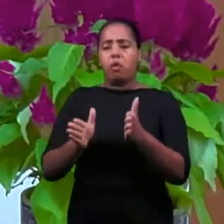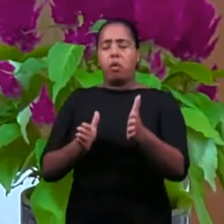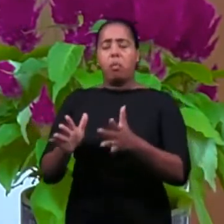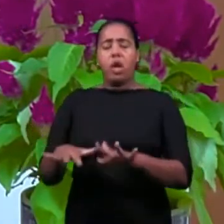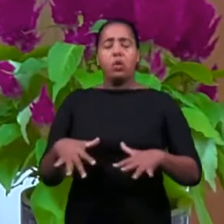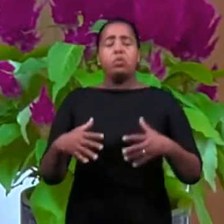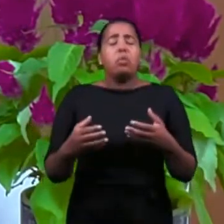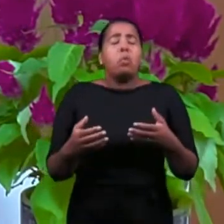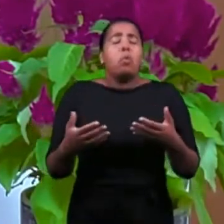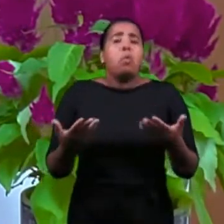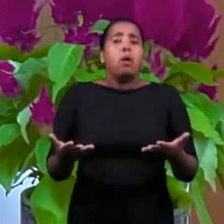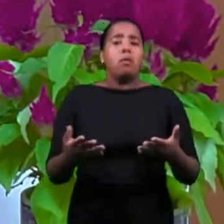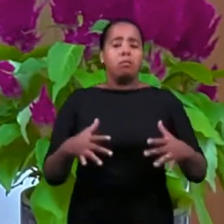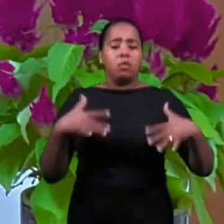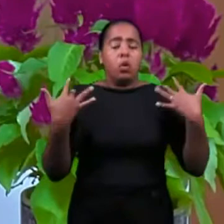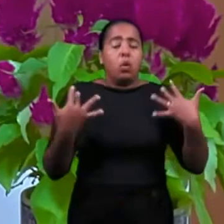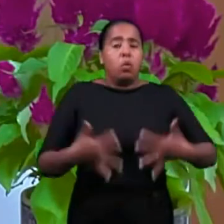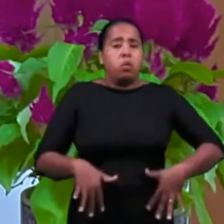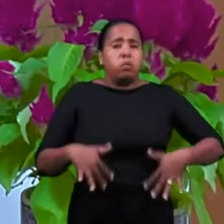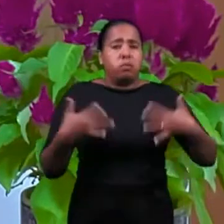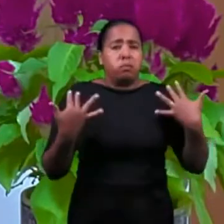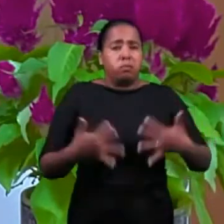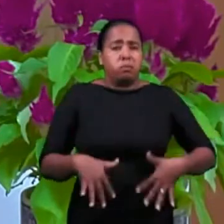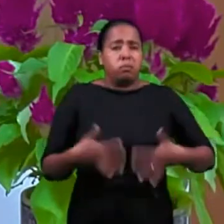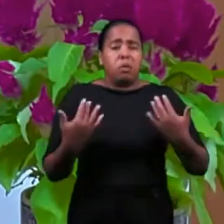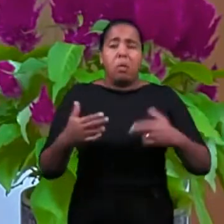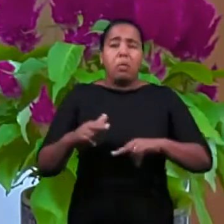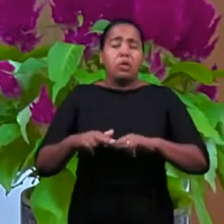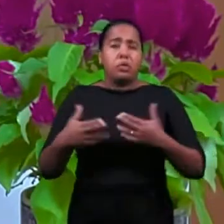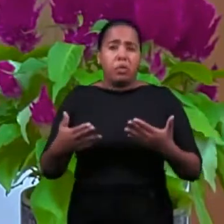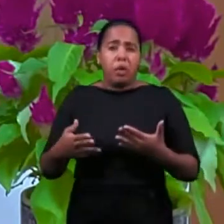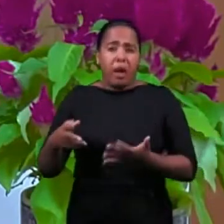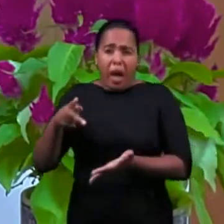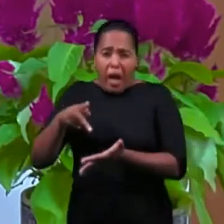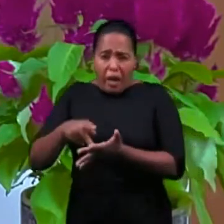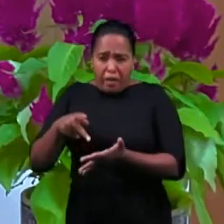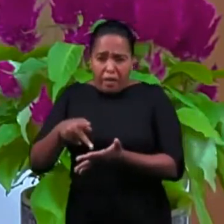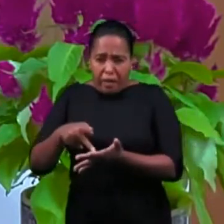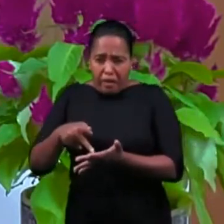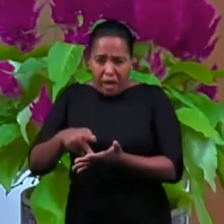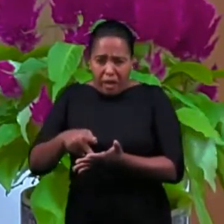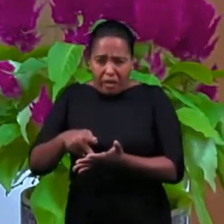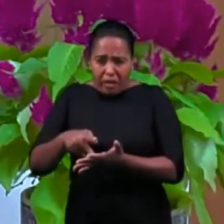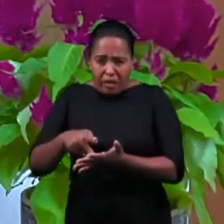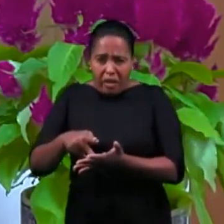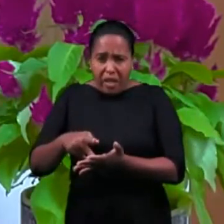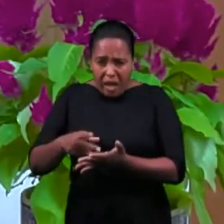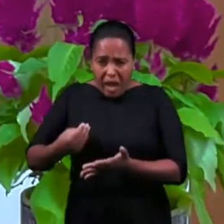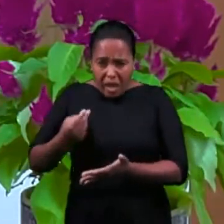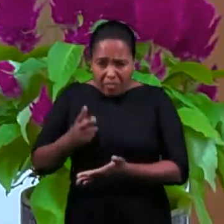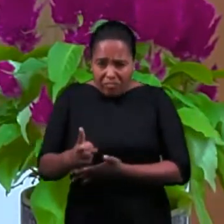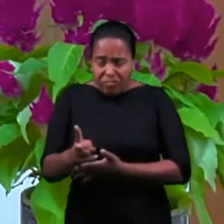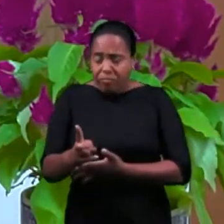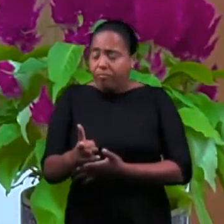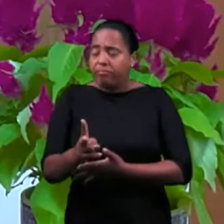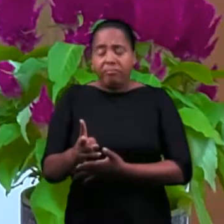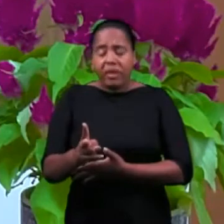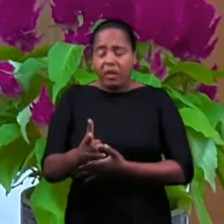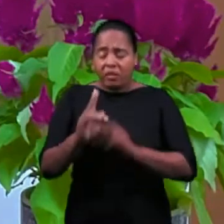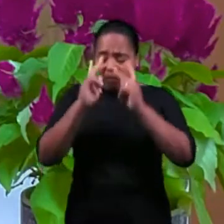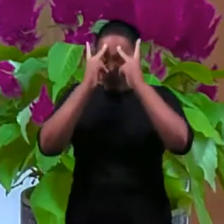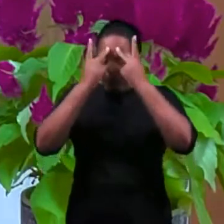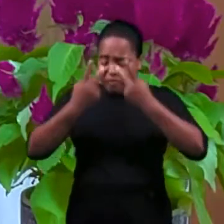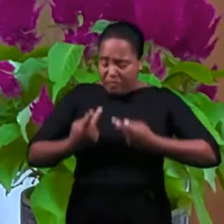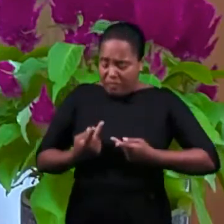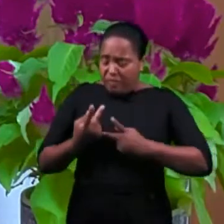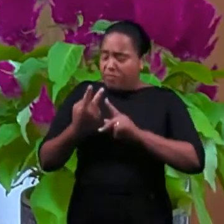aflição, porque a verdade não existe mais. Os homens cada dia se distanciam mais da